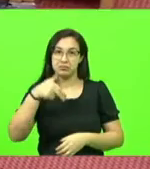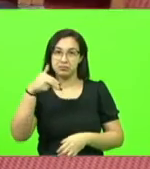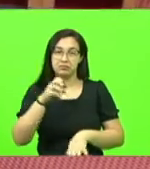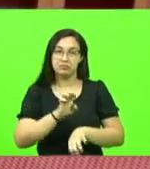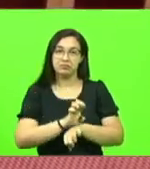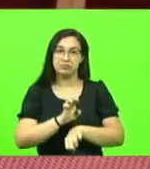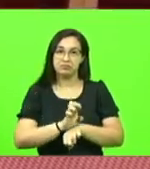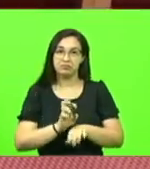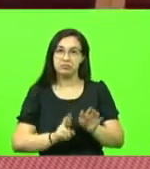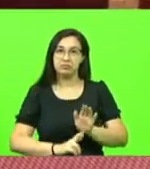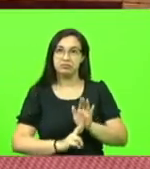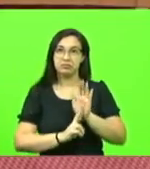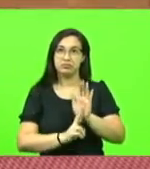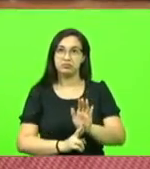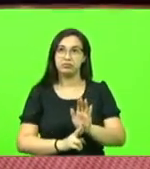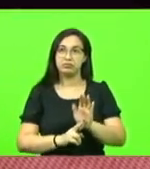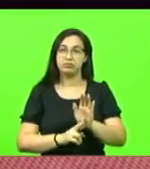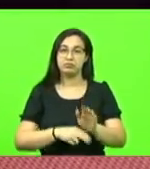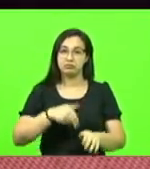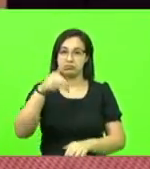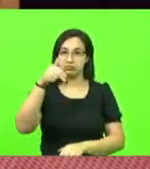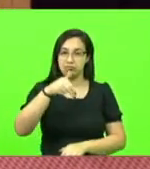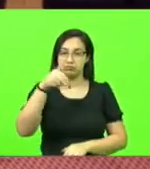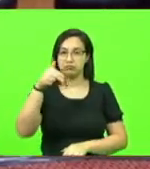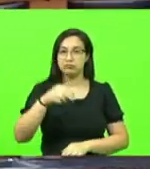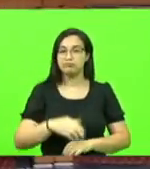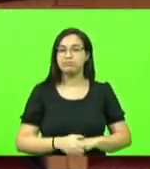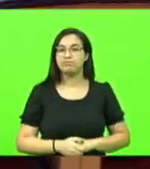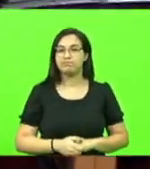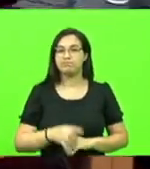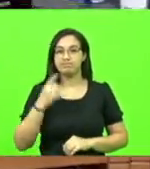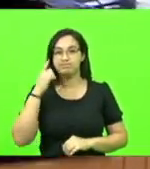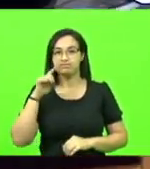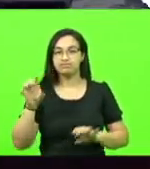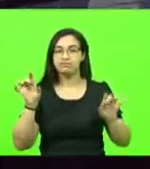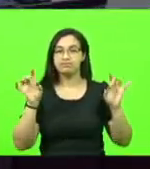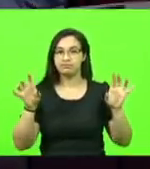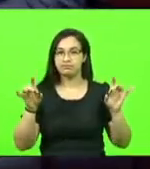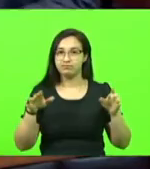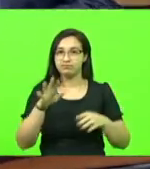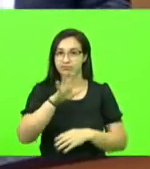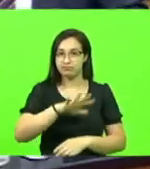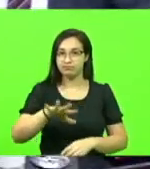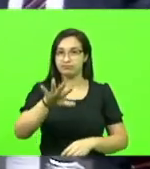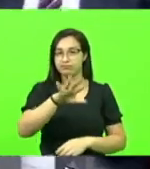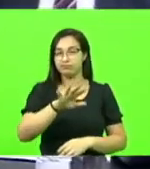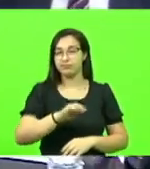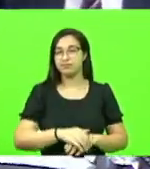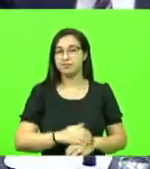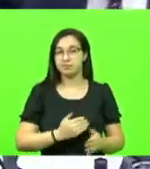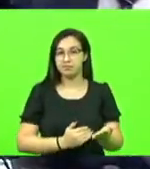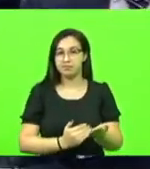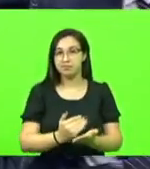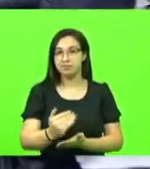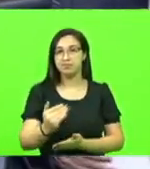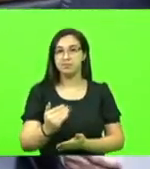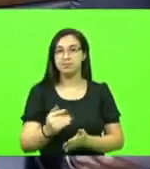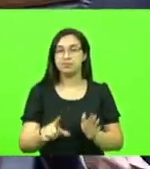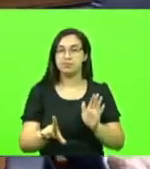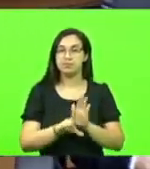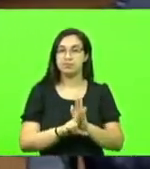representando ali o Planalto Norte Catarinense. E hoje é uma data muito especial para aquela região, que hoje inicia uma lei